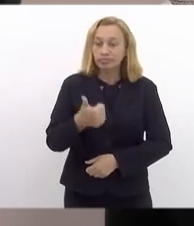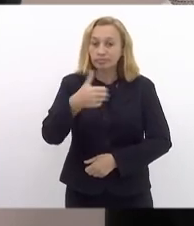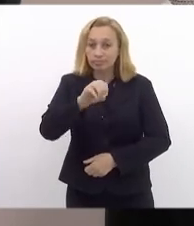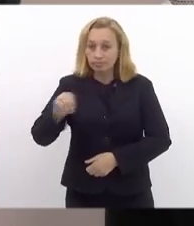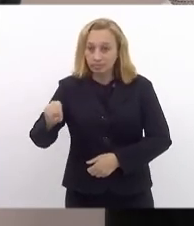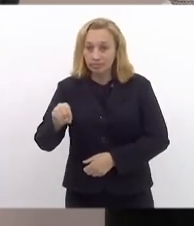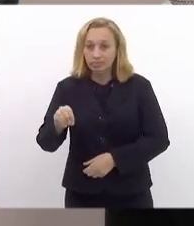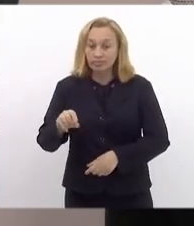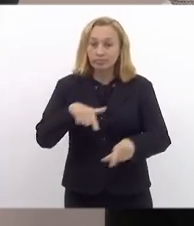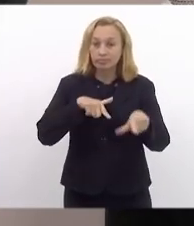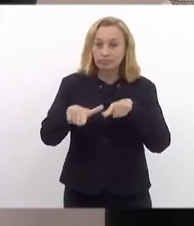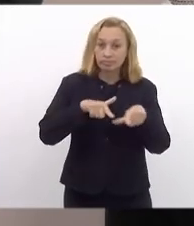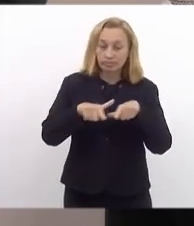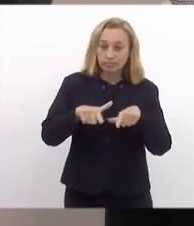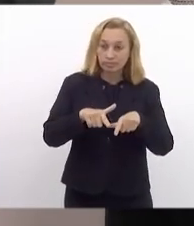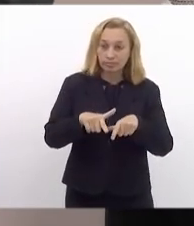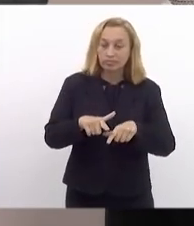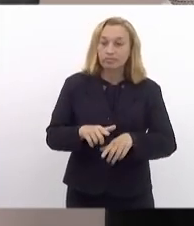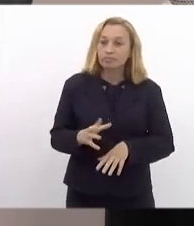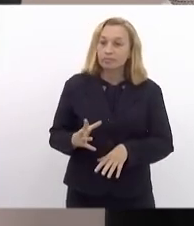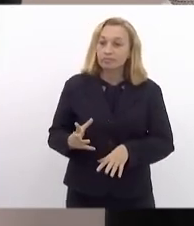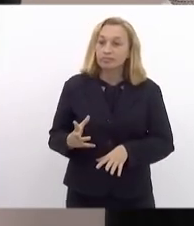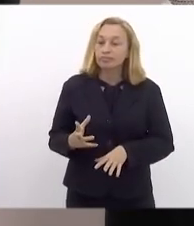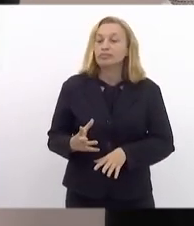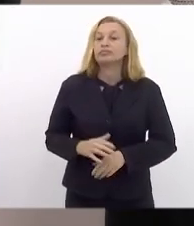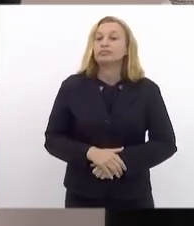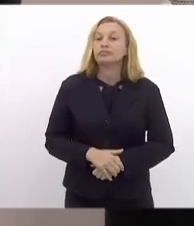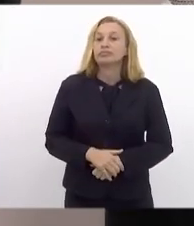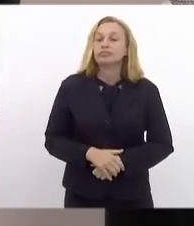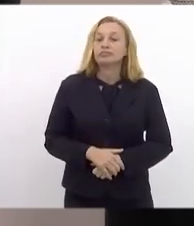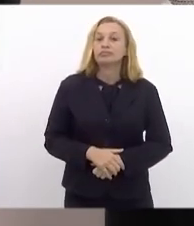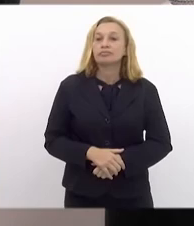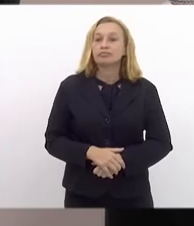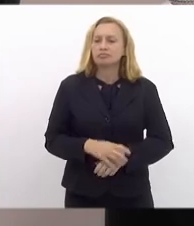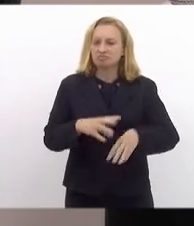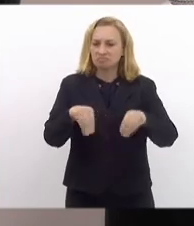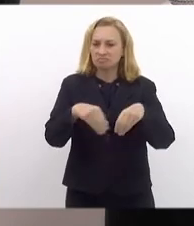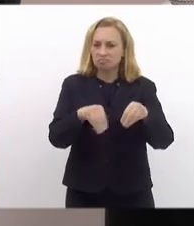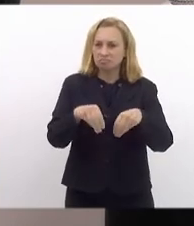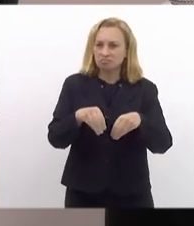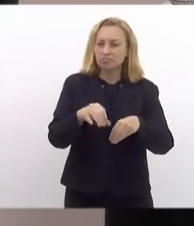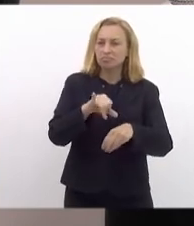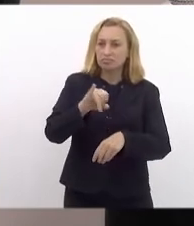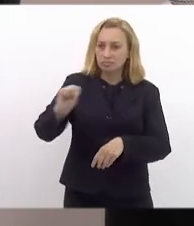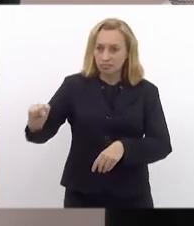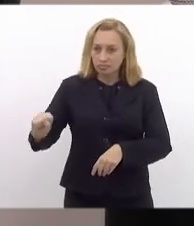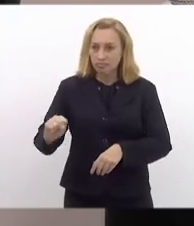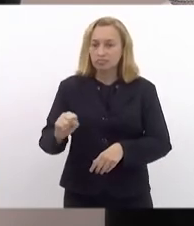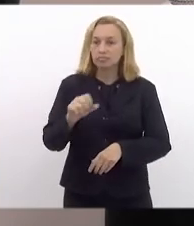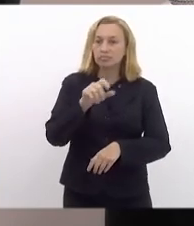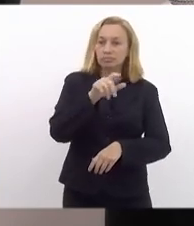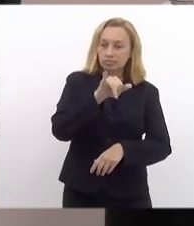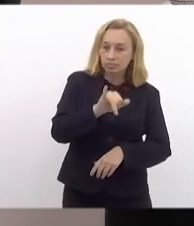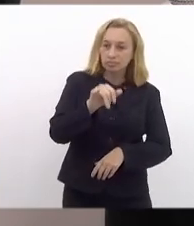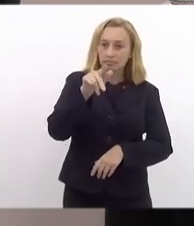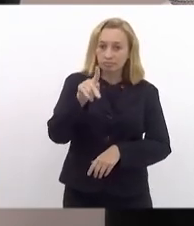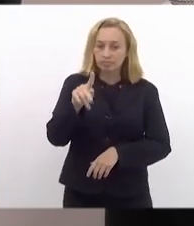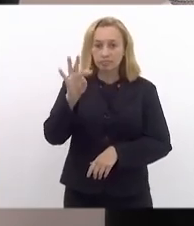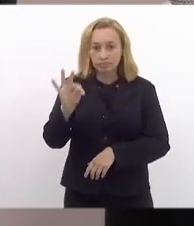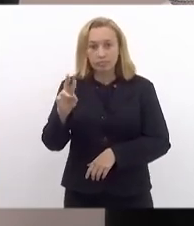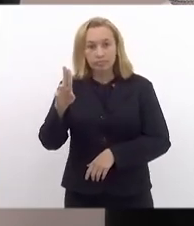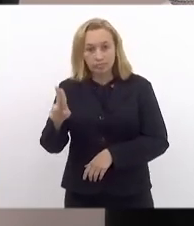e os benefícios são aos quilos terreno ICMS IPTU